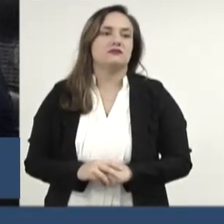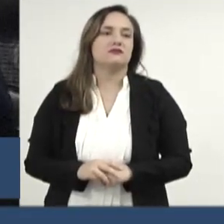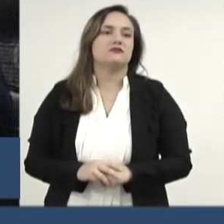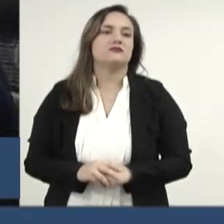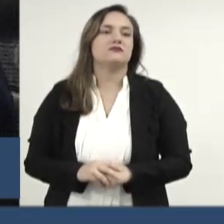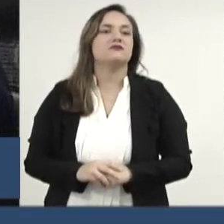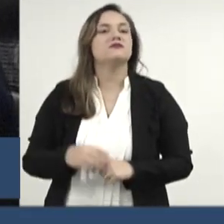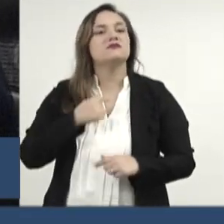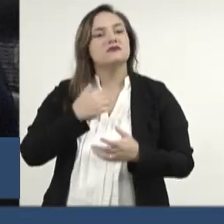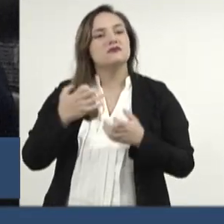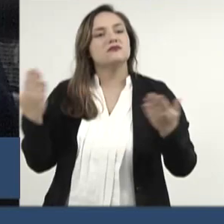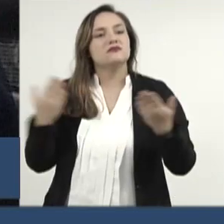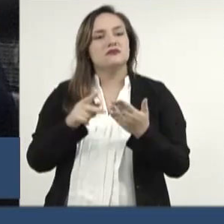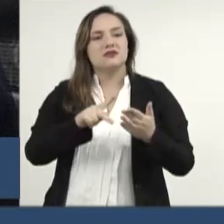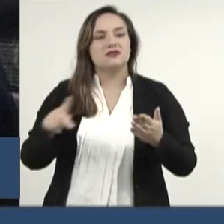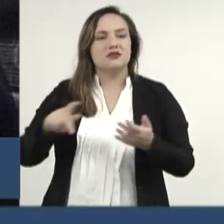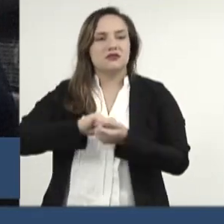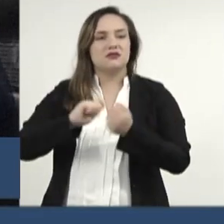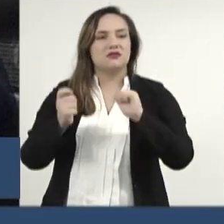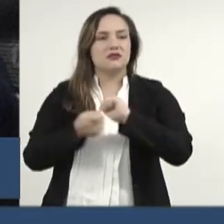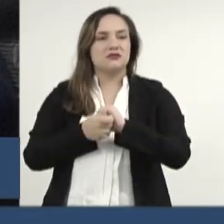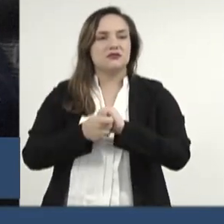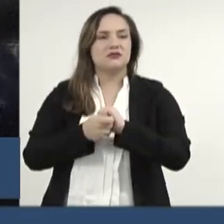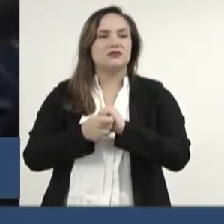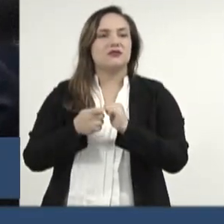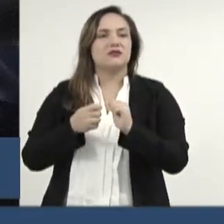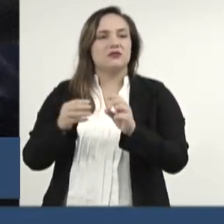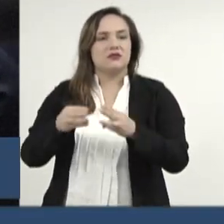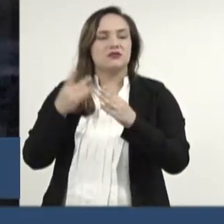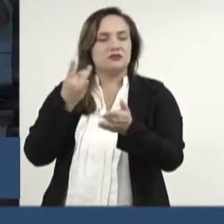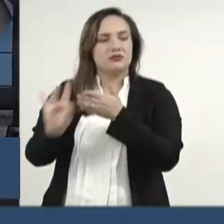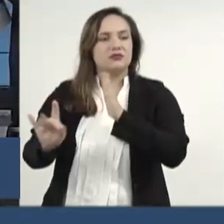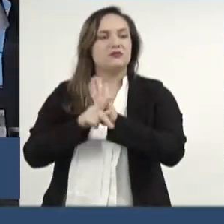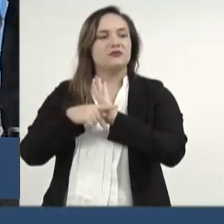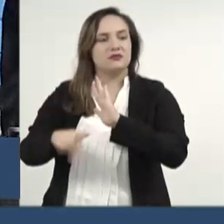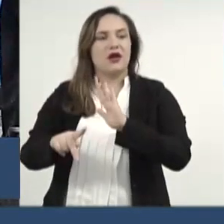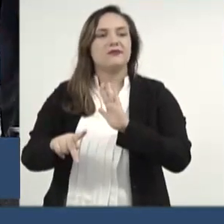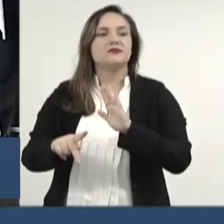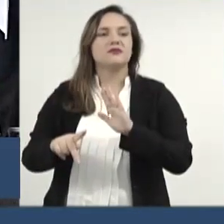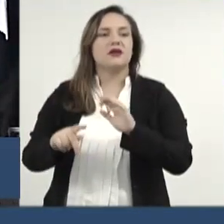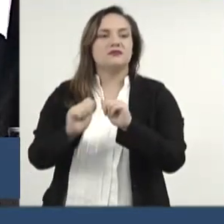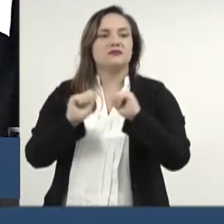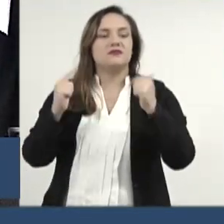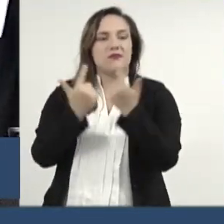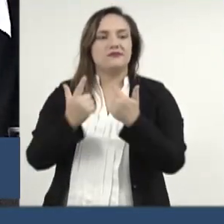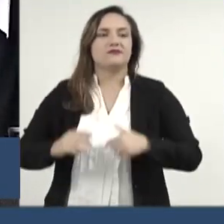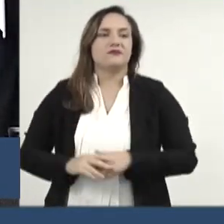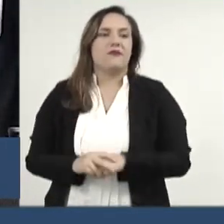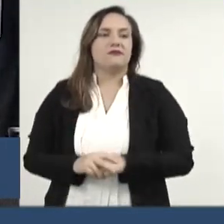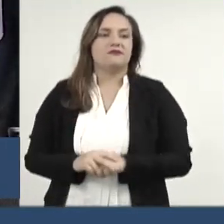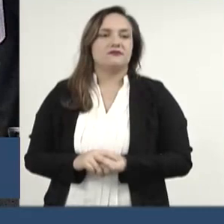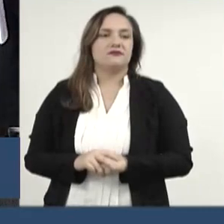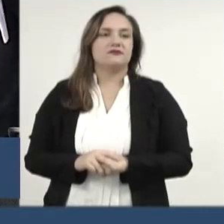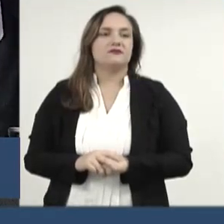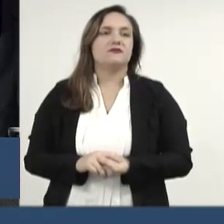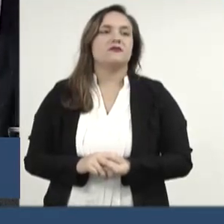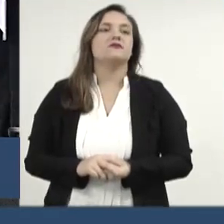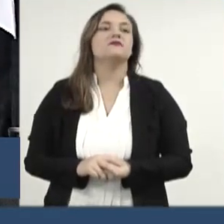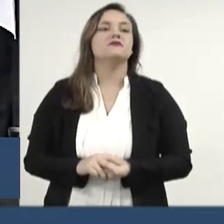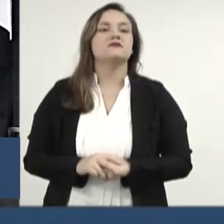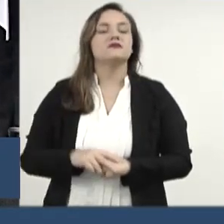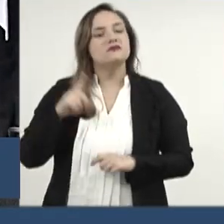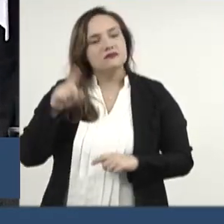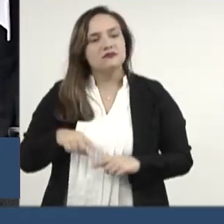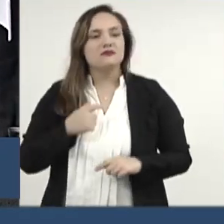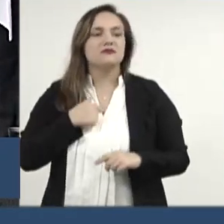Eu gostaria que o presidente da casa transformasse numa moção de repúdio pela casa. É isso. Concordo. Que eu pedi. Obrigada, deputada Lia. De decoro, presidente. É isso que eu gostaria de